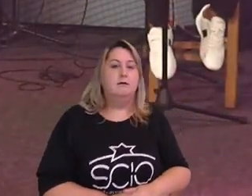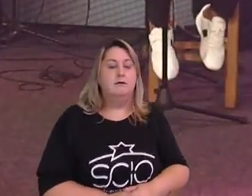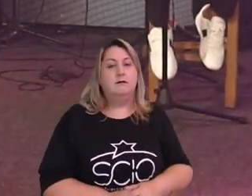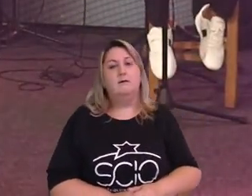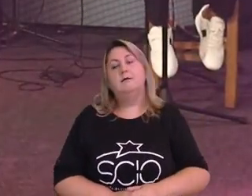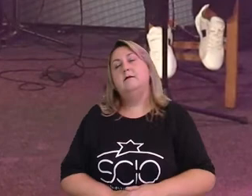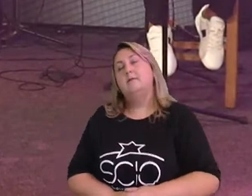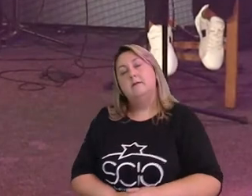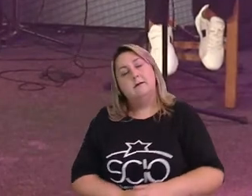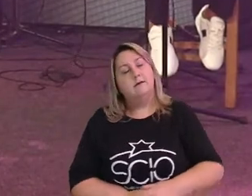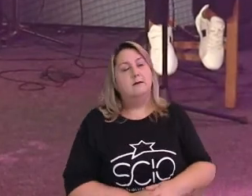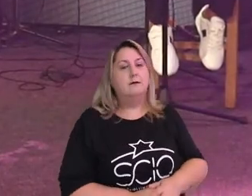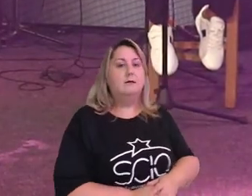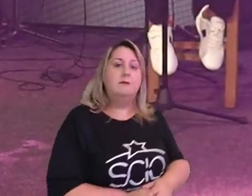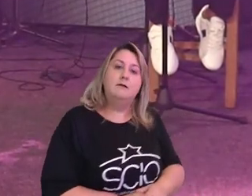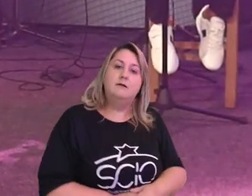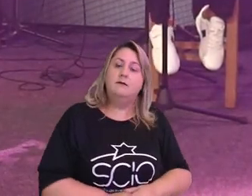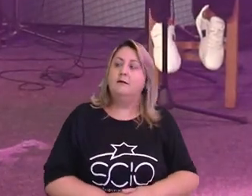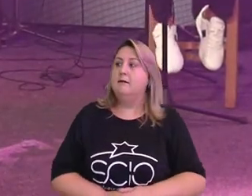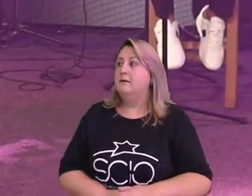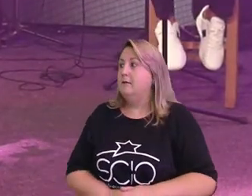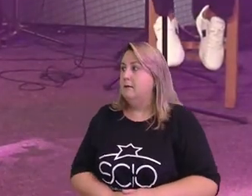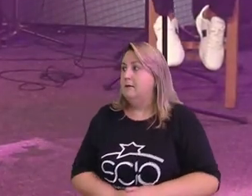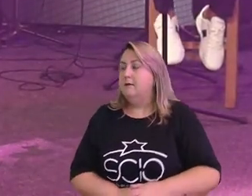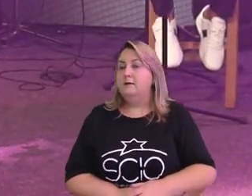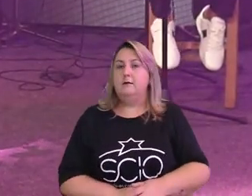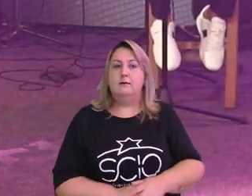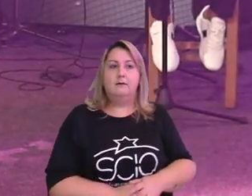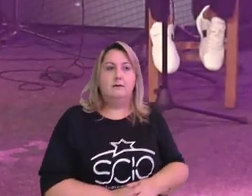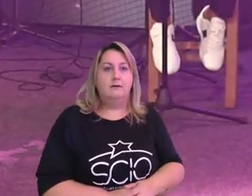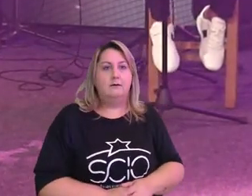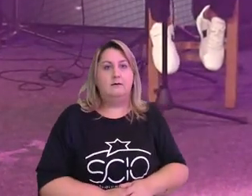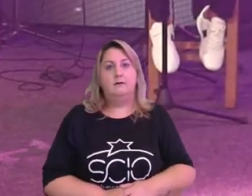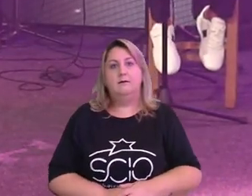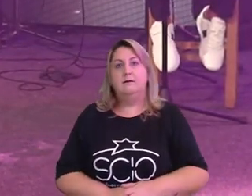É Citro Suco, vamos junto!